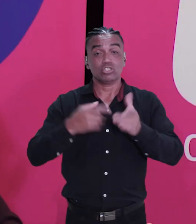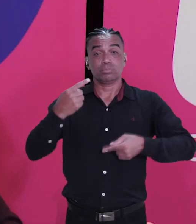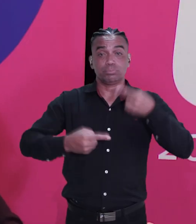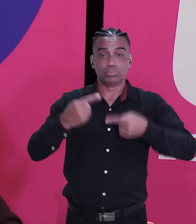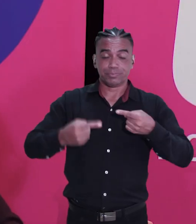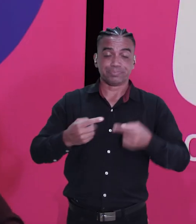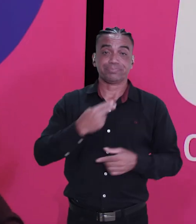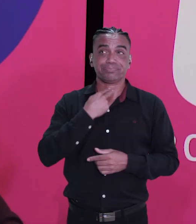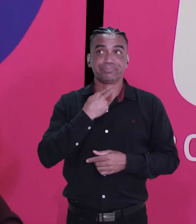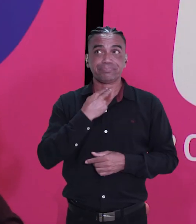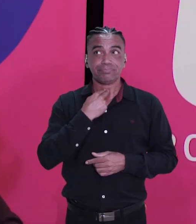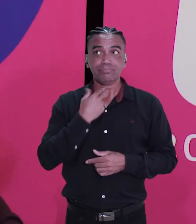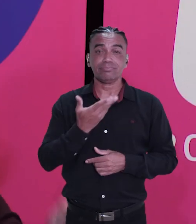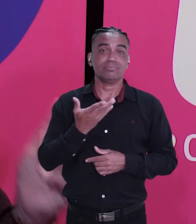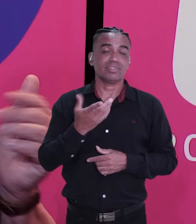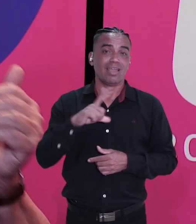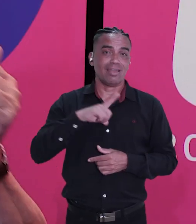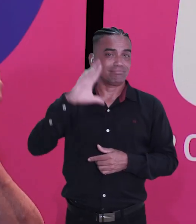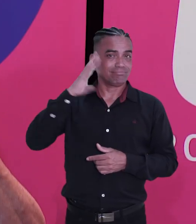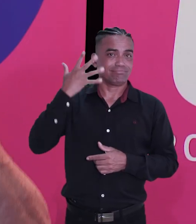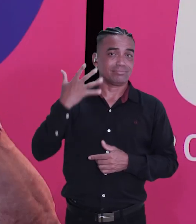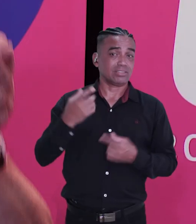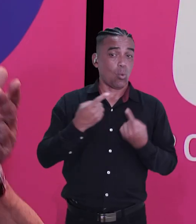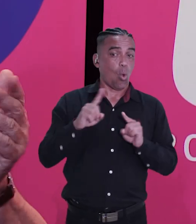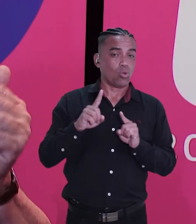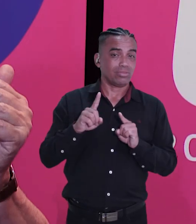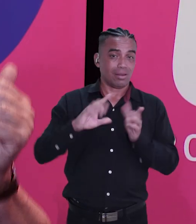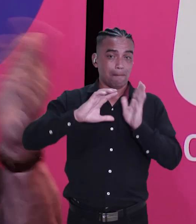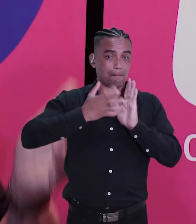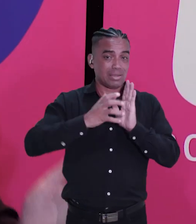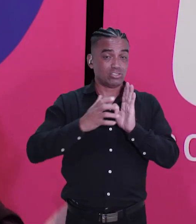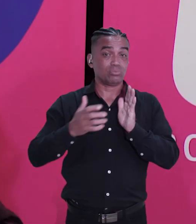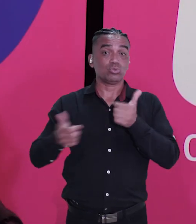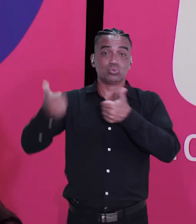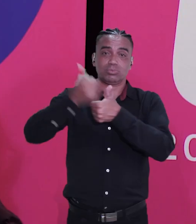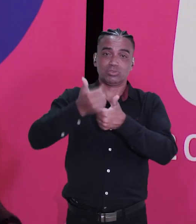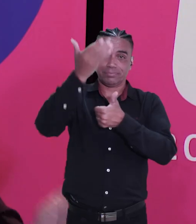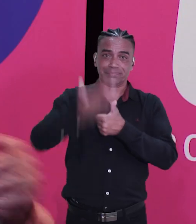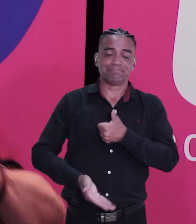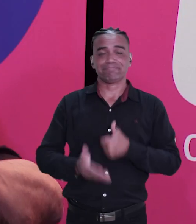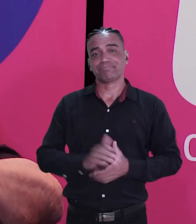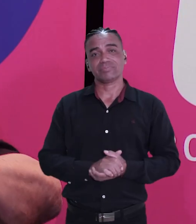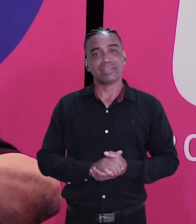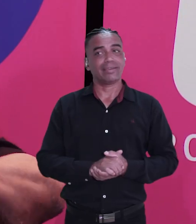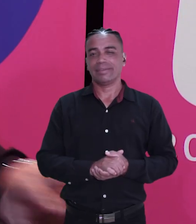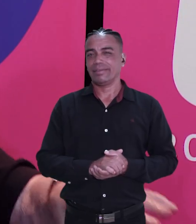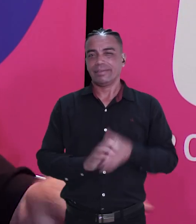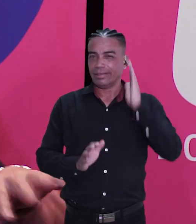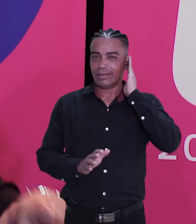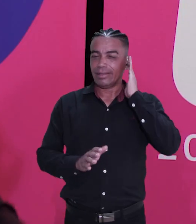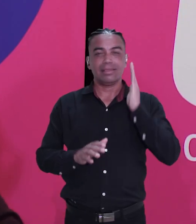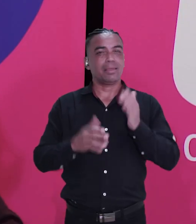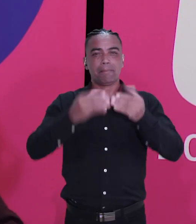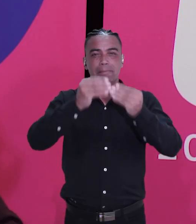partidos políticos, porque você não pode ter, de repente, a ameaça de um partido querer tomar o seu lugar. Enfim, ele